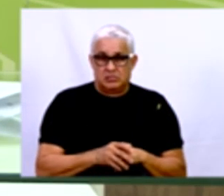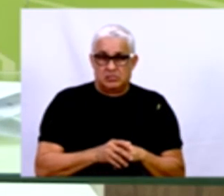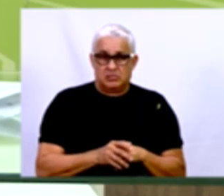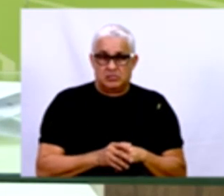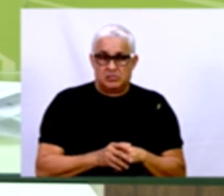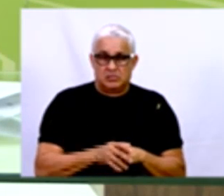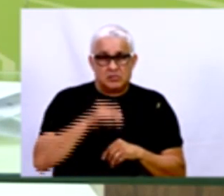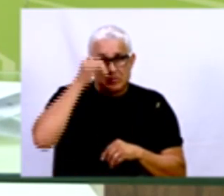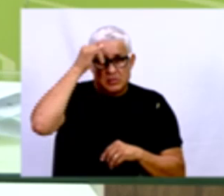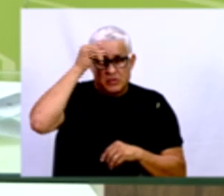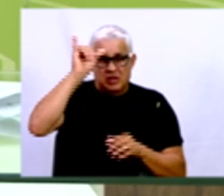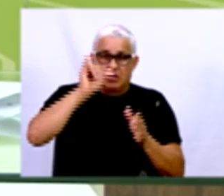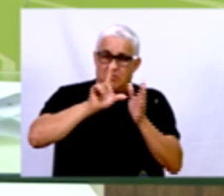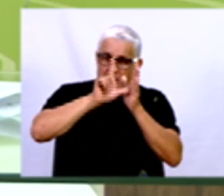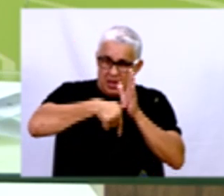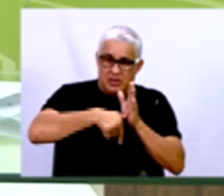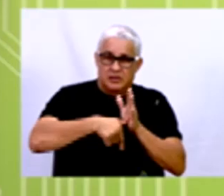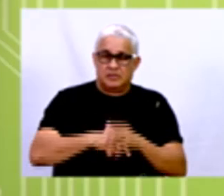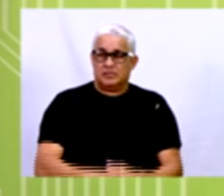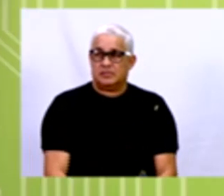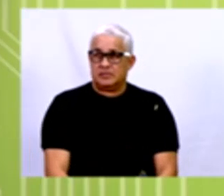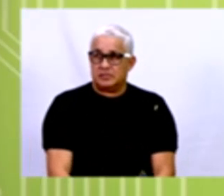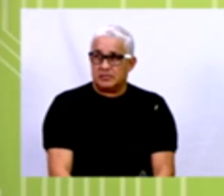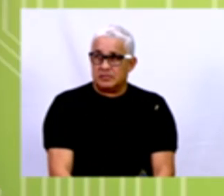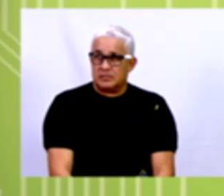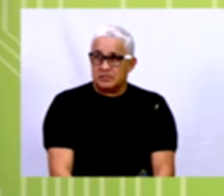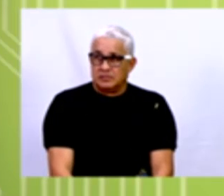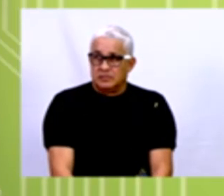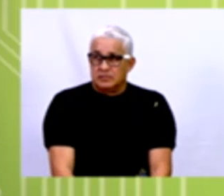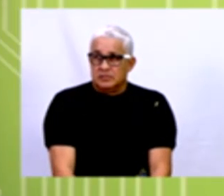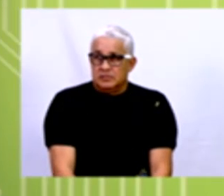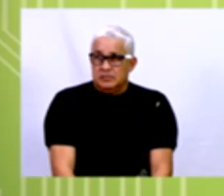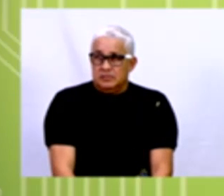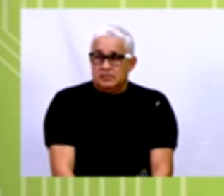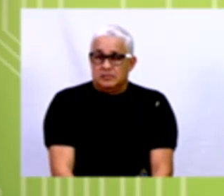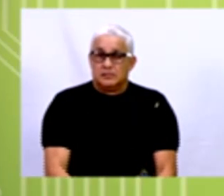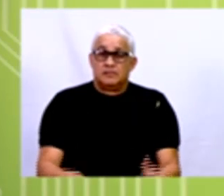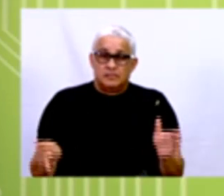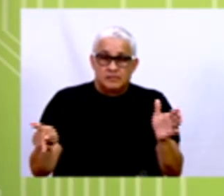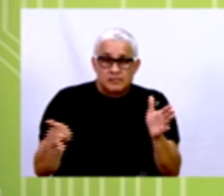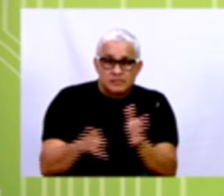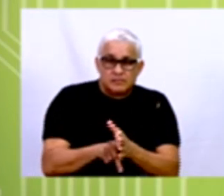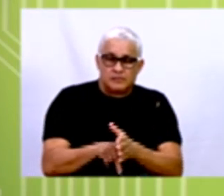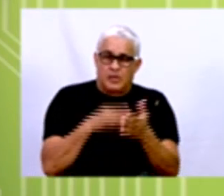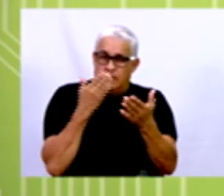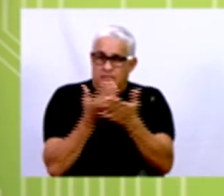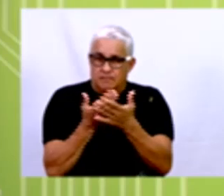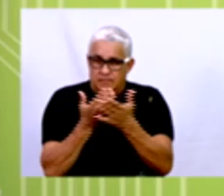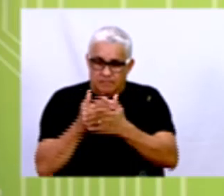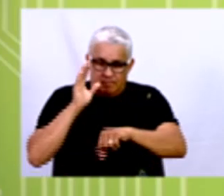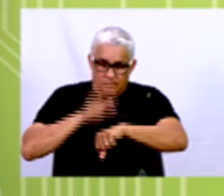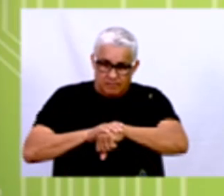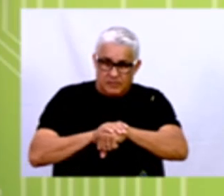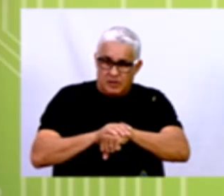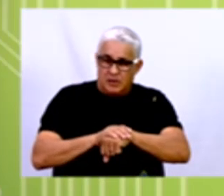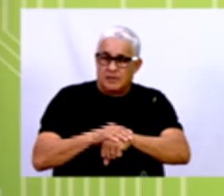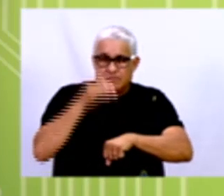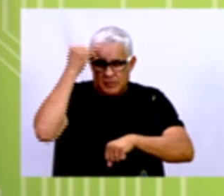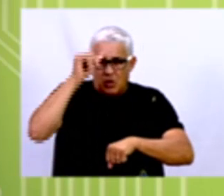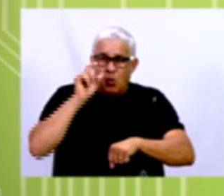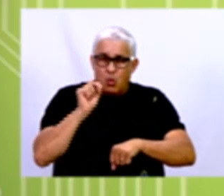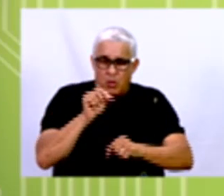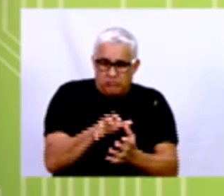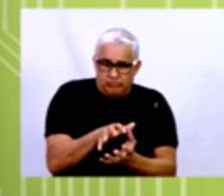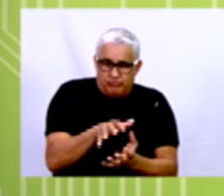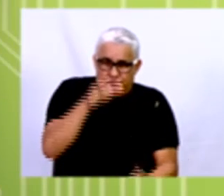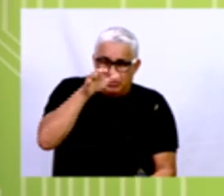atividade dentro do prazo. Isso mesmo. Então, cria sua rotina de estudo, não deixe acumular as atividades. Nós estamos só